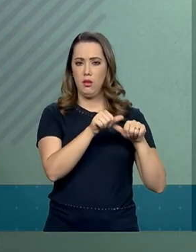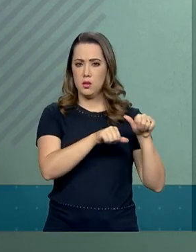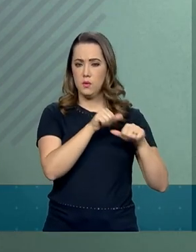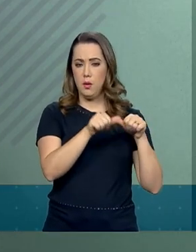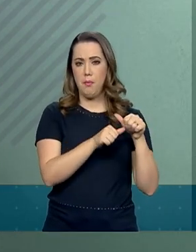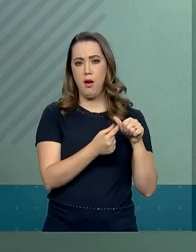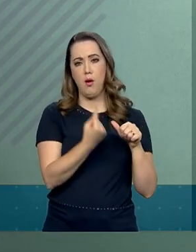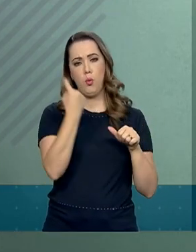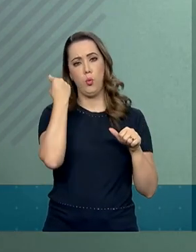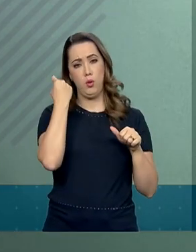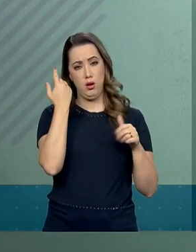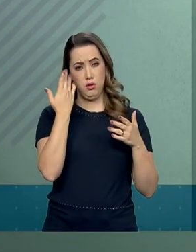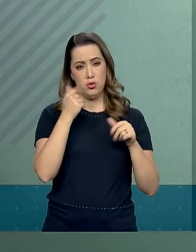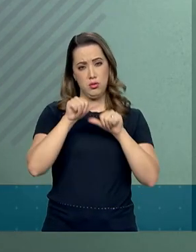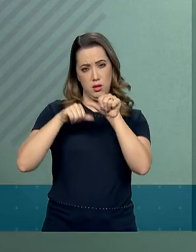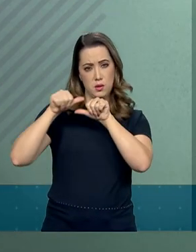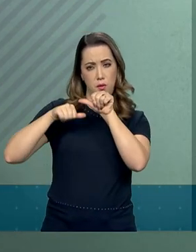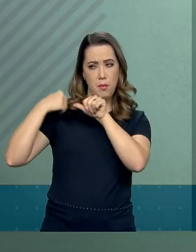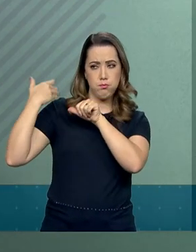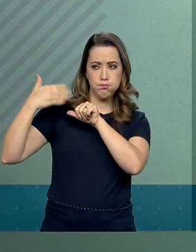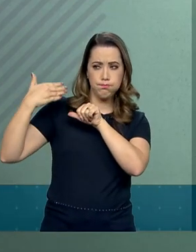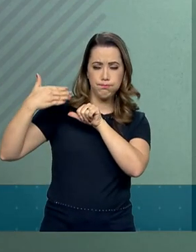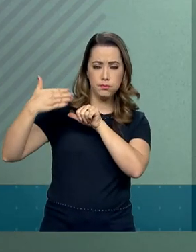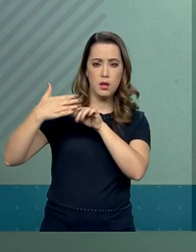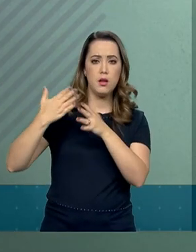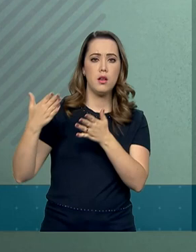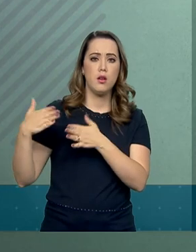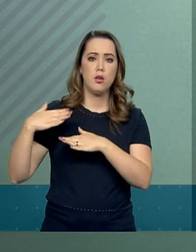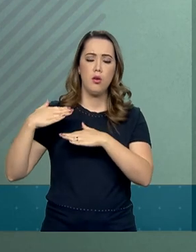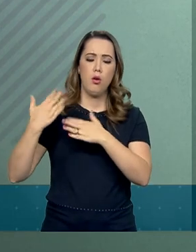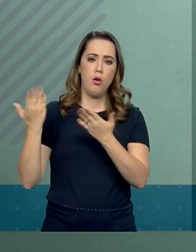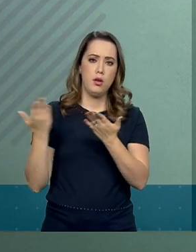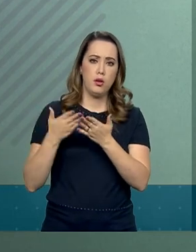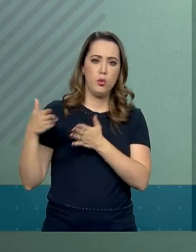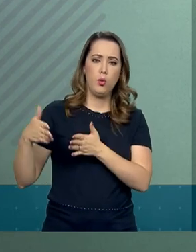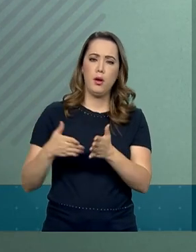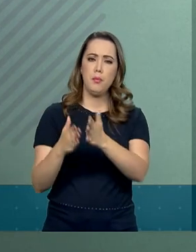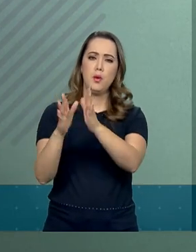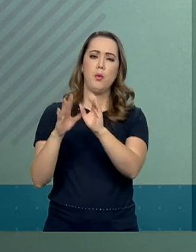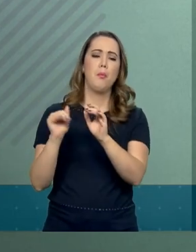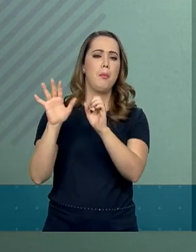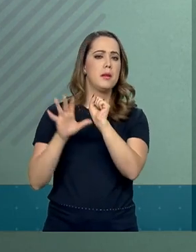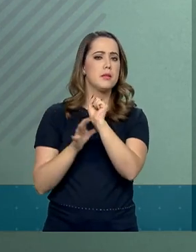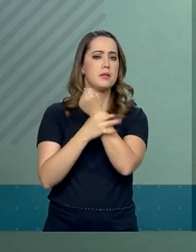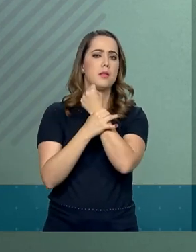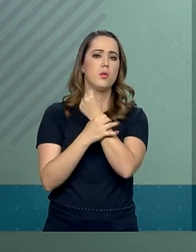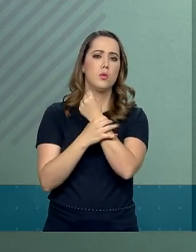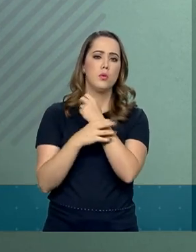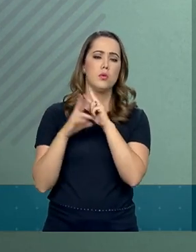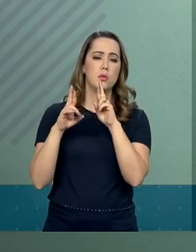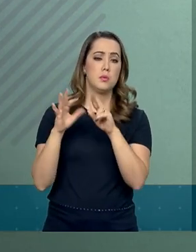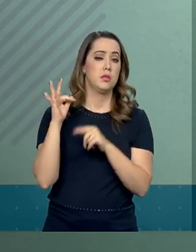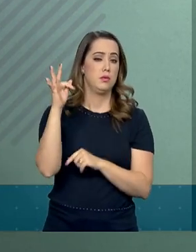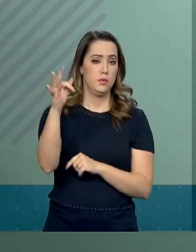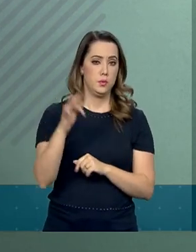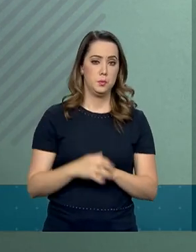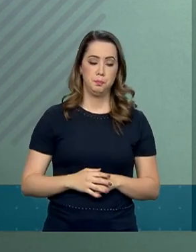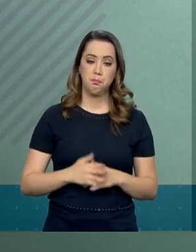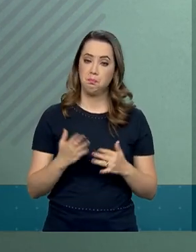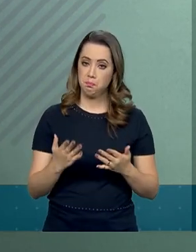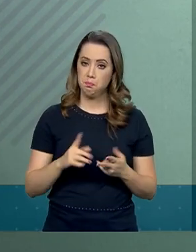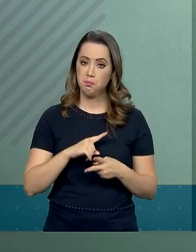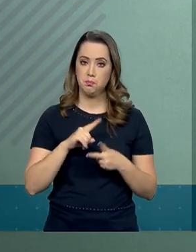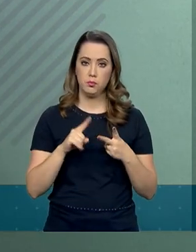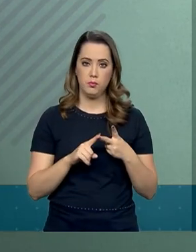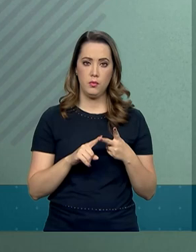um caminhar por uma estrada pavimentada rumo ao futuro então esse seria o primeiro objetivo do governo a partir daí uma